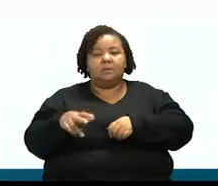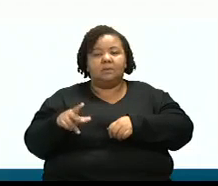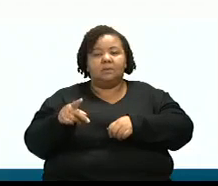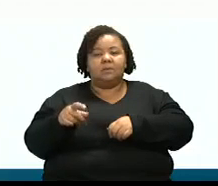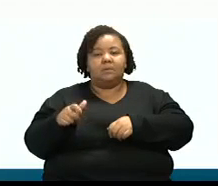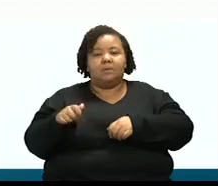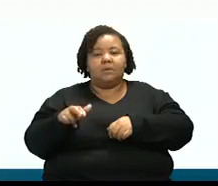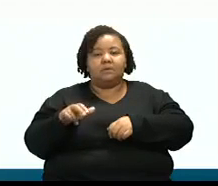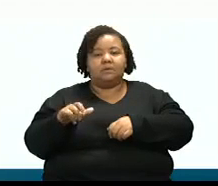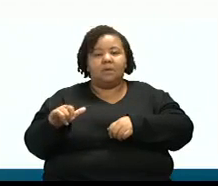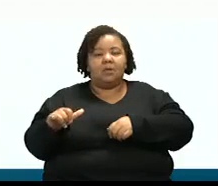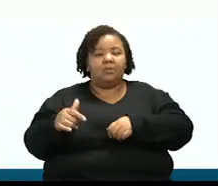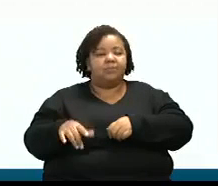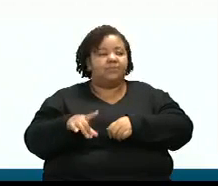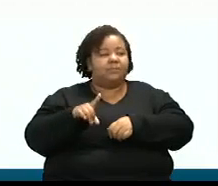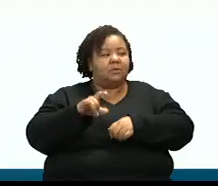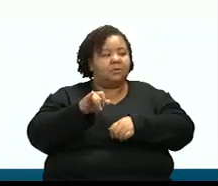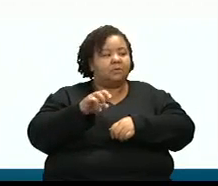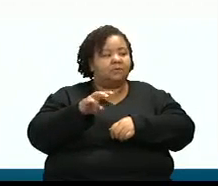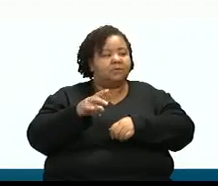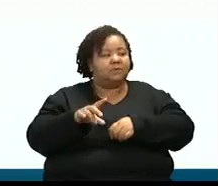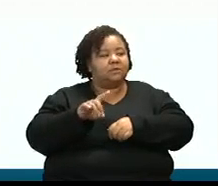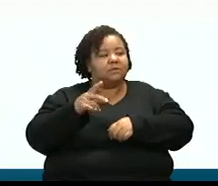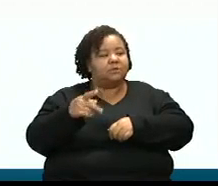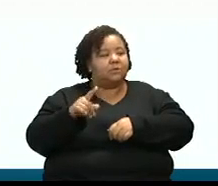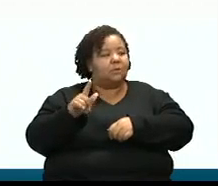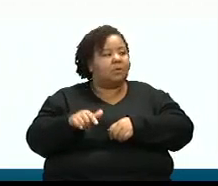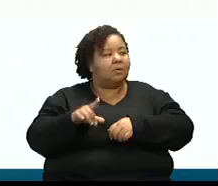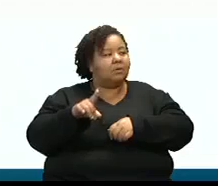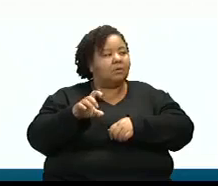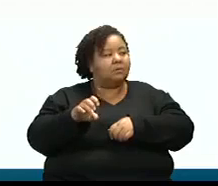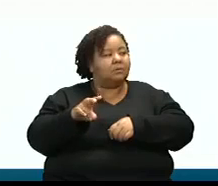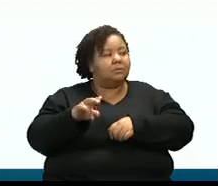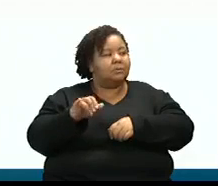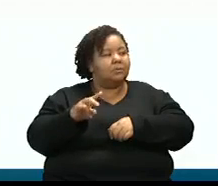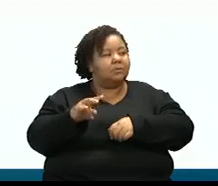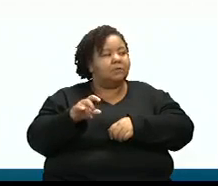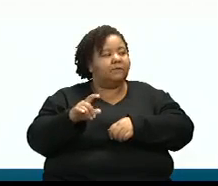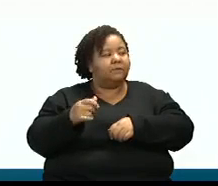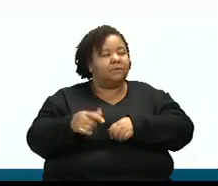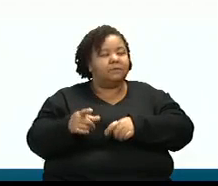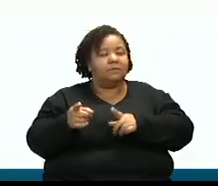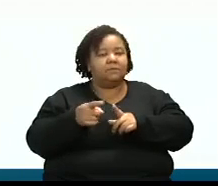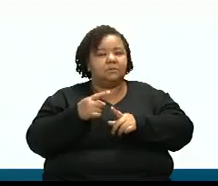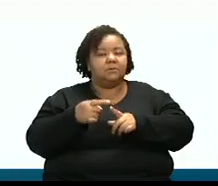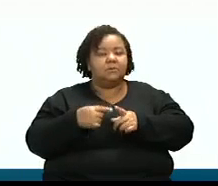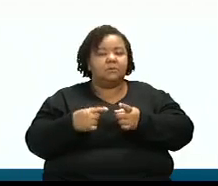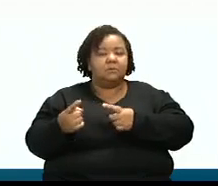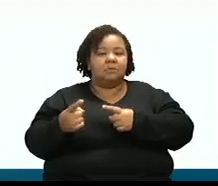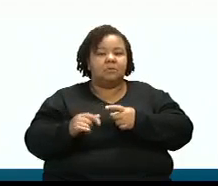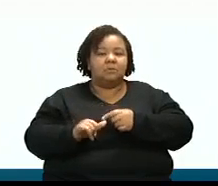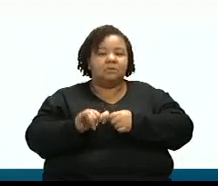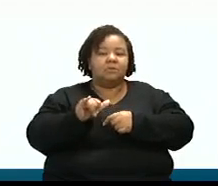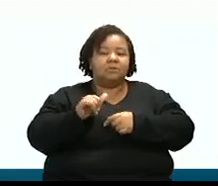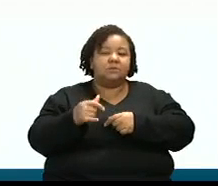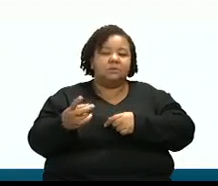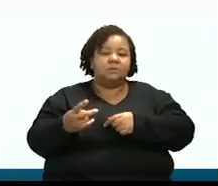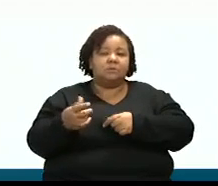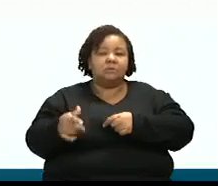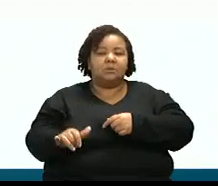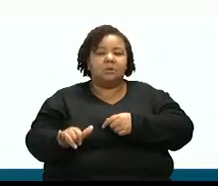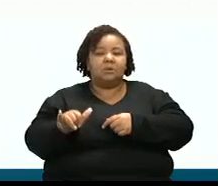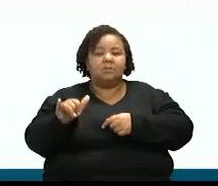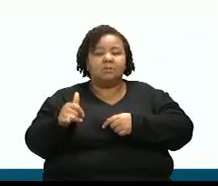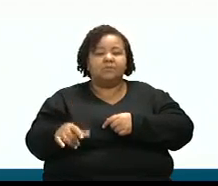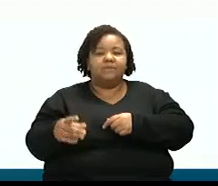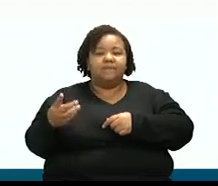Já o divergente vai envolver apenas a derivada da primeira componente em relação a x, da segunda em relação a y e